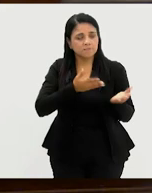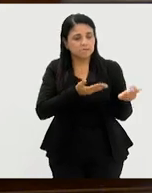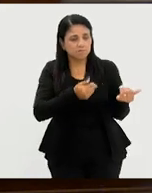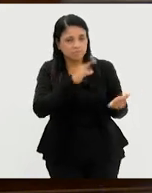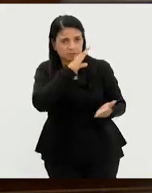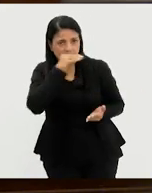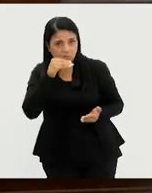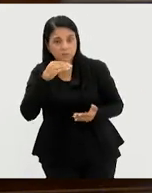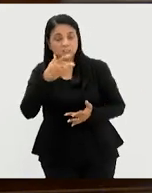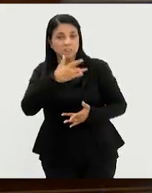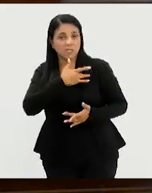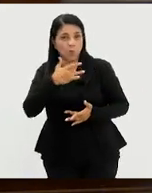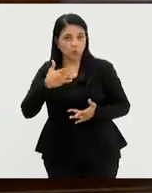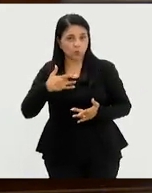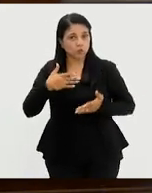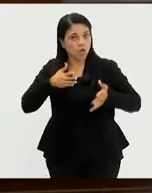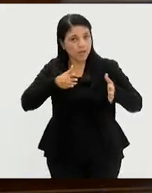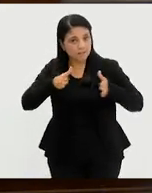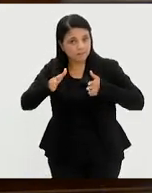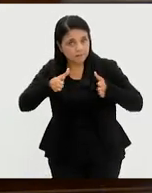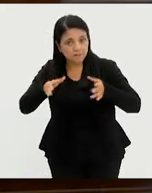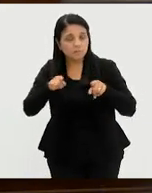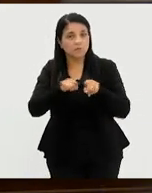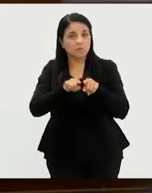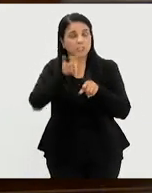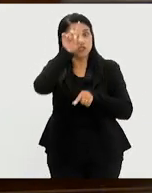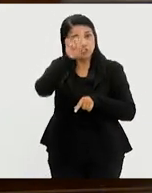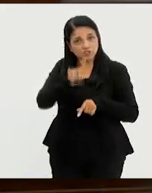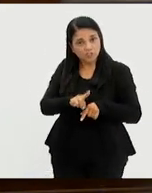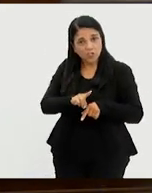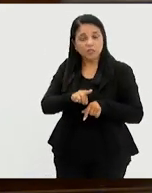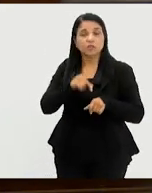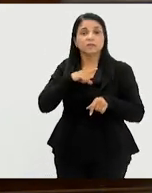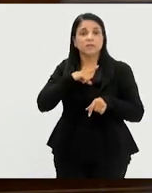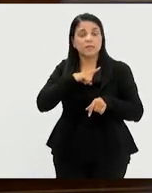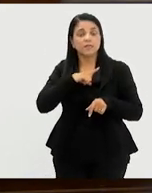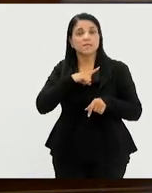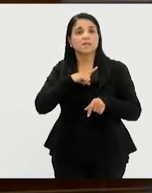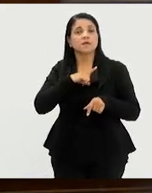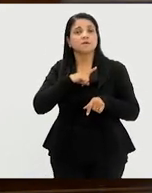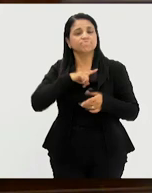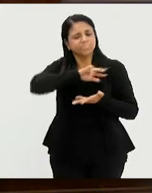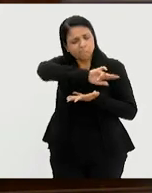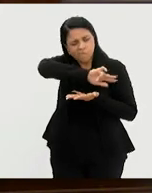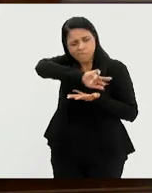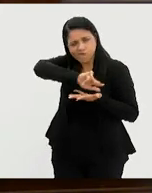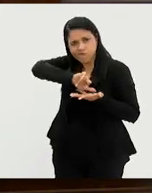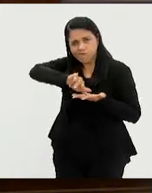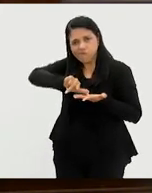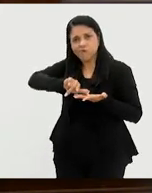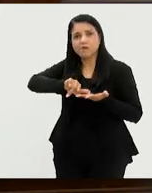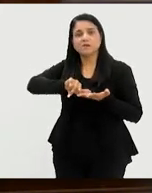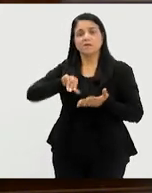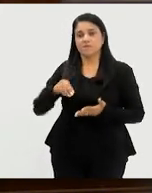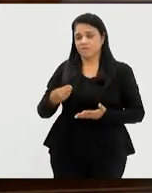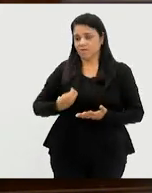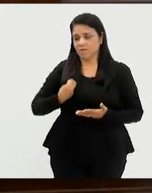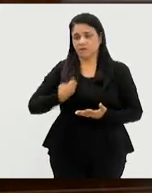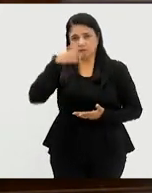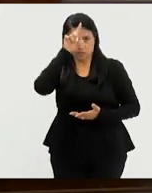acesso à saúde de maneira digna a gente espera que tenha enfim possibilidades de vida na nossa